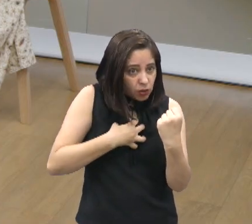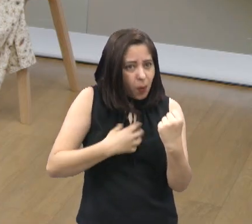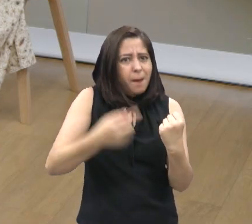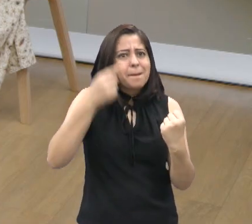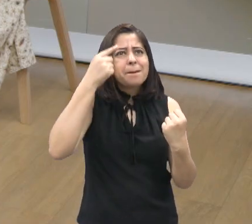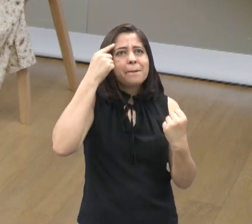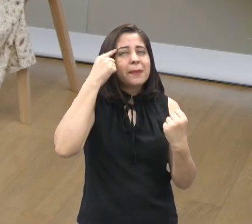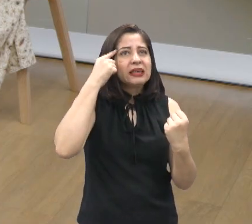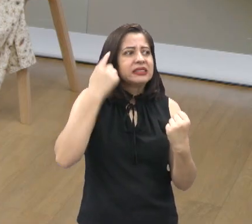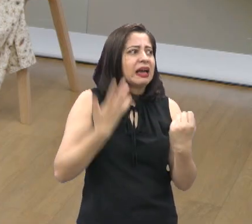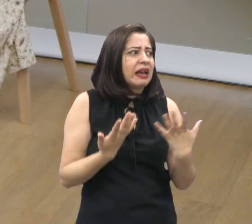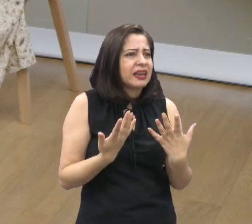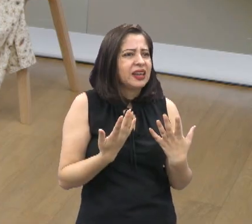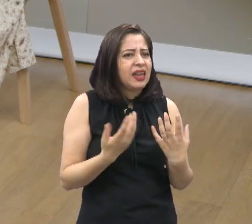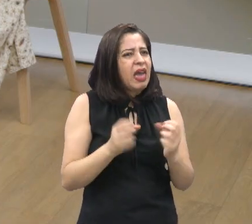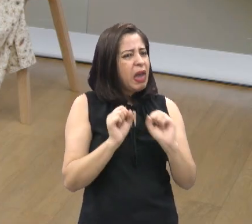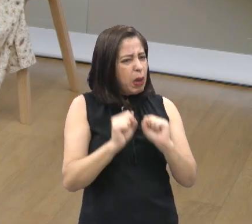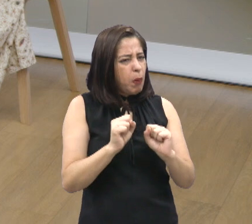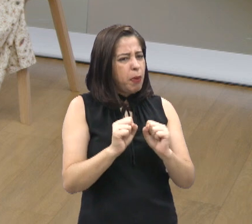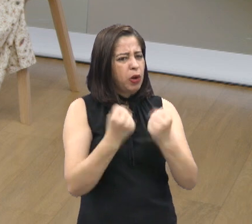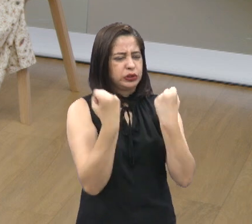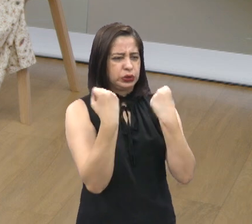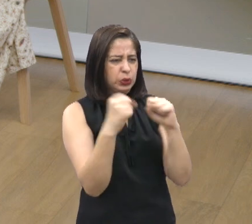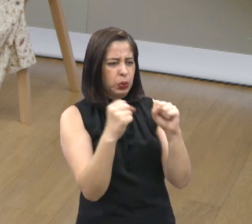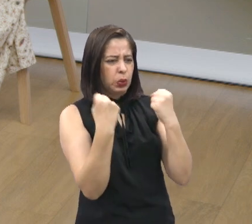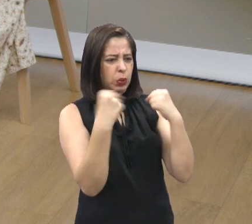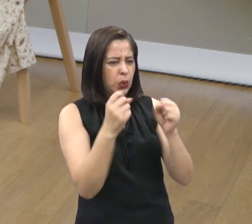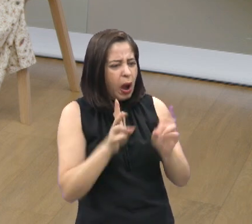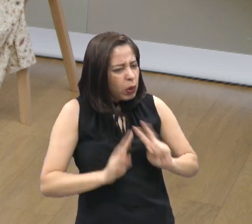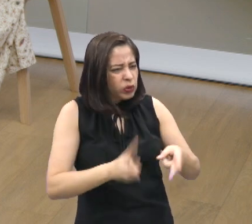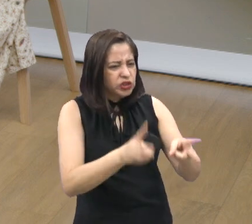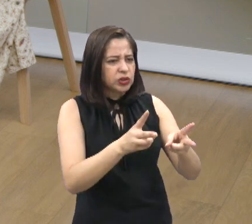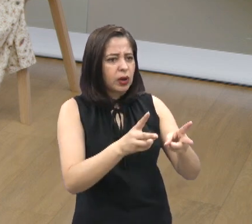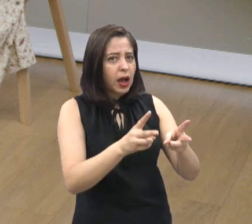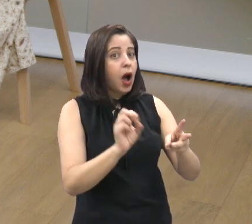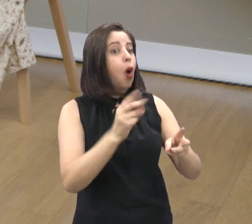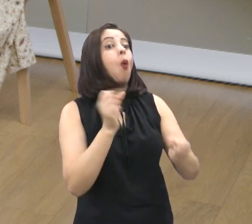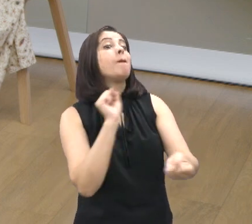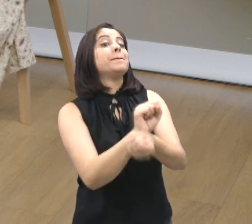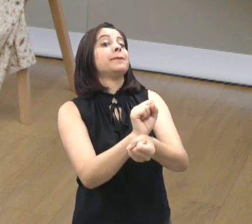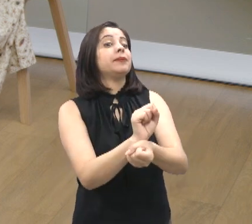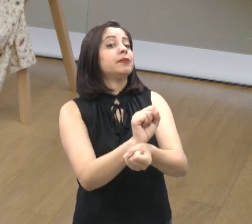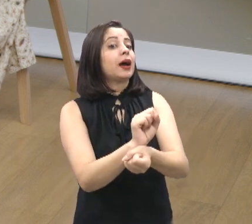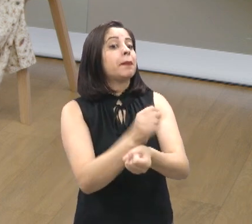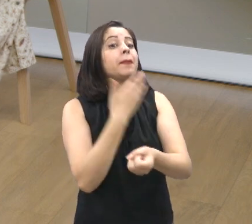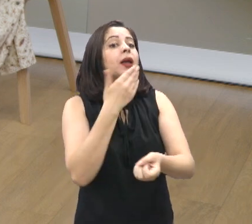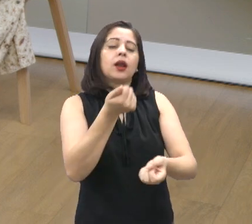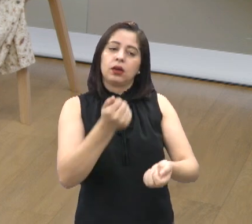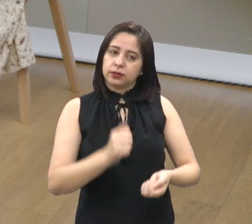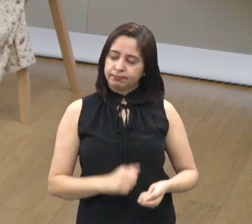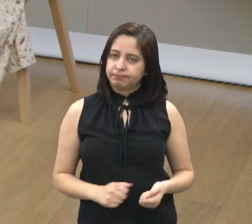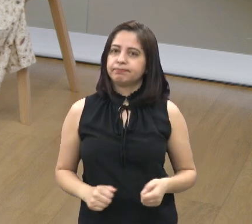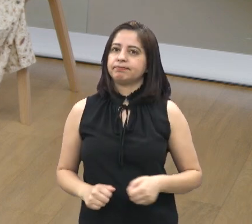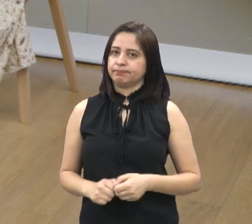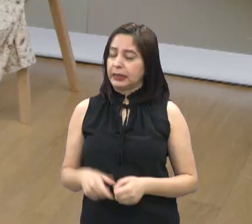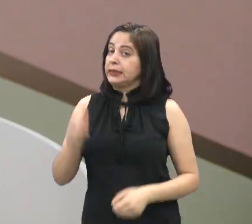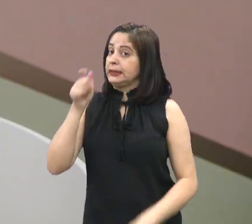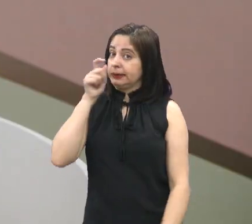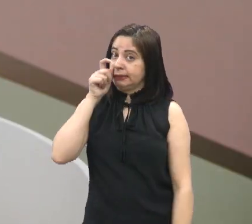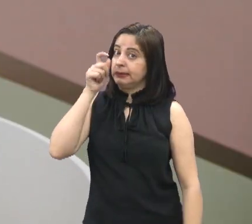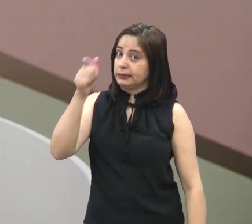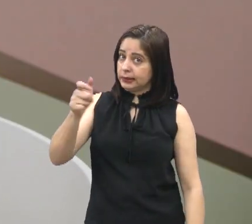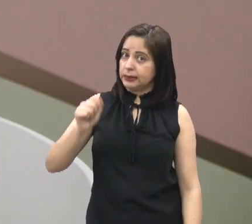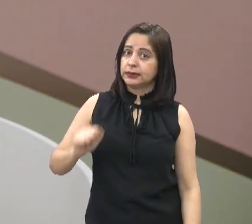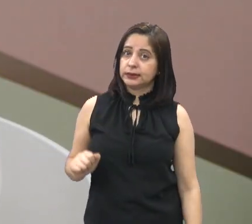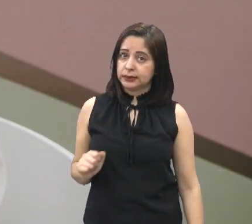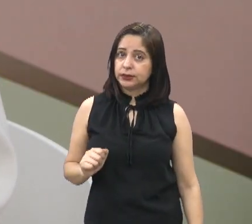eu posso continuar com a atividade ou eu devo parar e congelar tudo? Sim. Olha, é uma pergunta bastante interessante, né, Gisele?